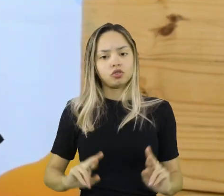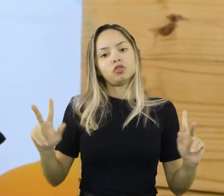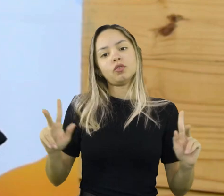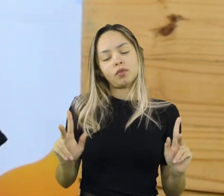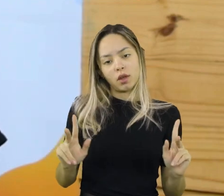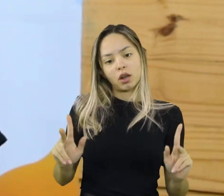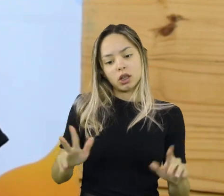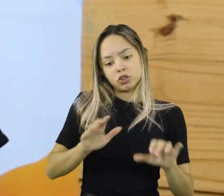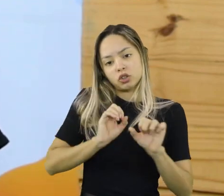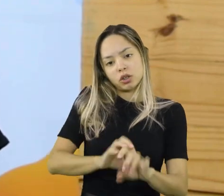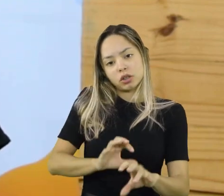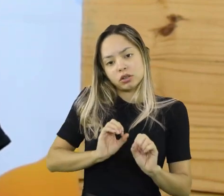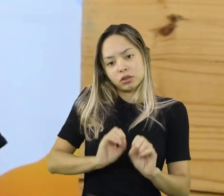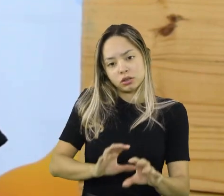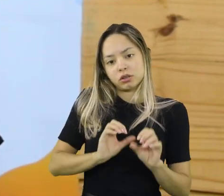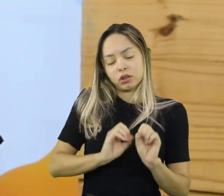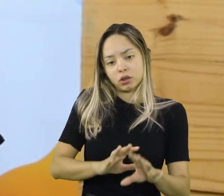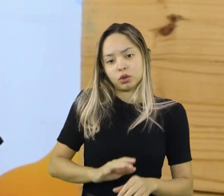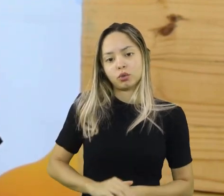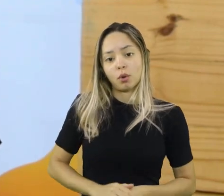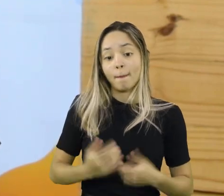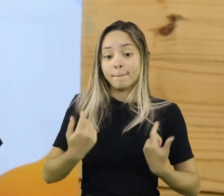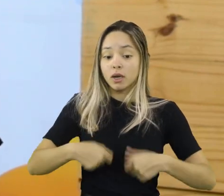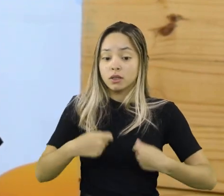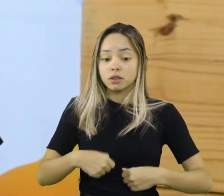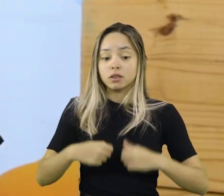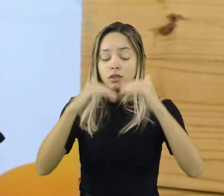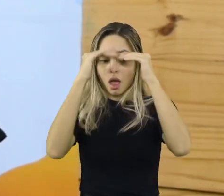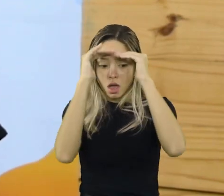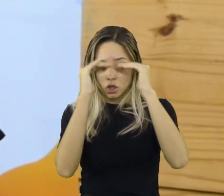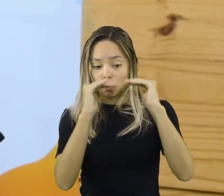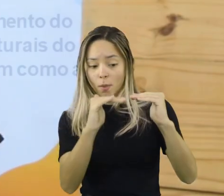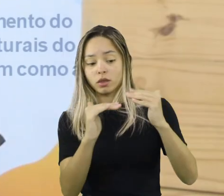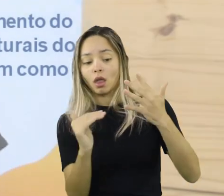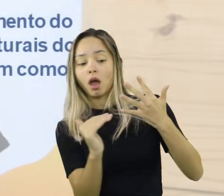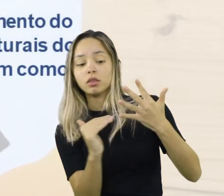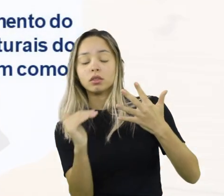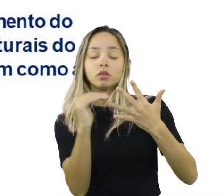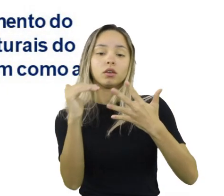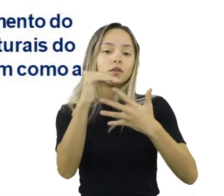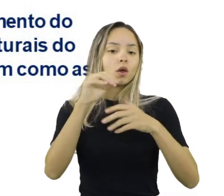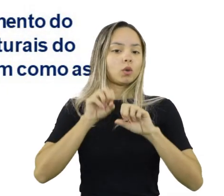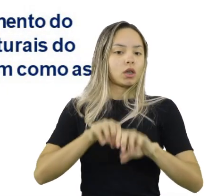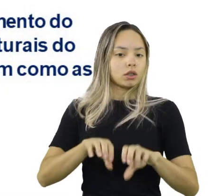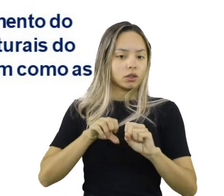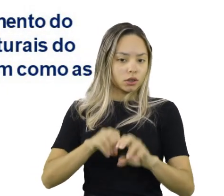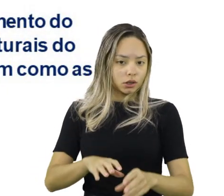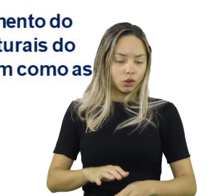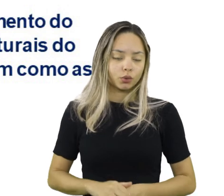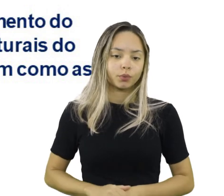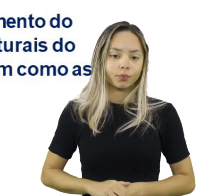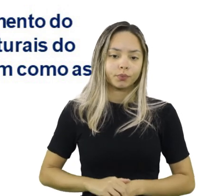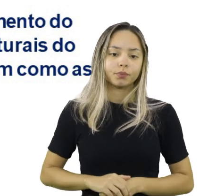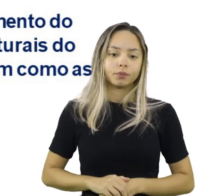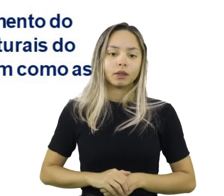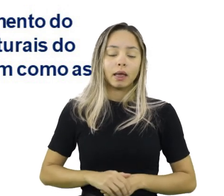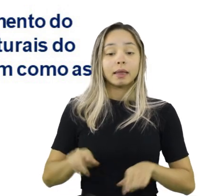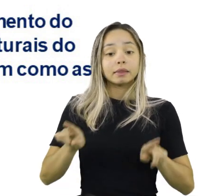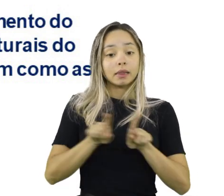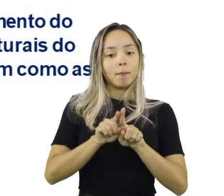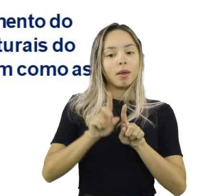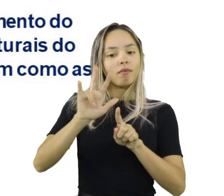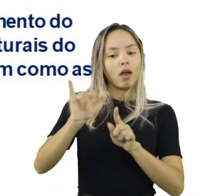diferente de acordo com aquele nível de ensino. Ele vai elaborar e executar